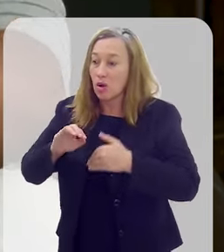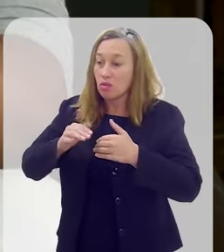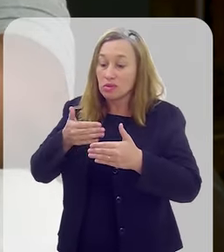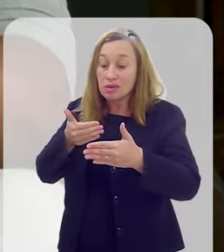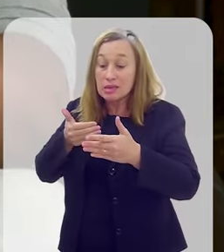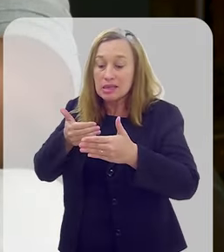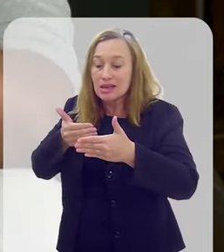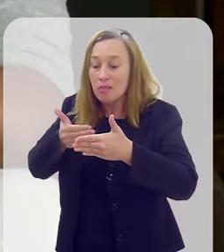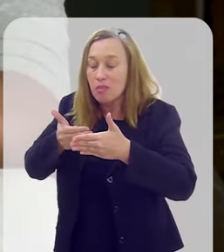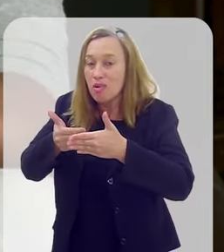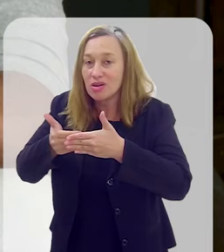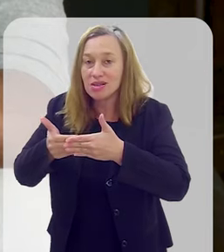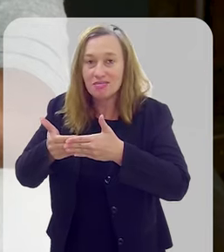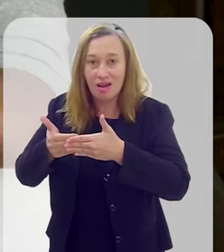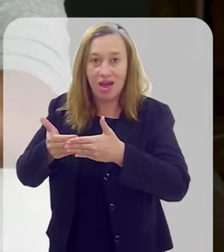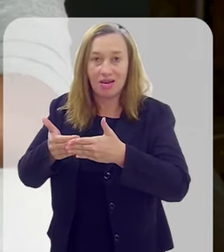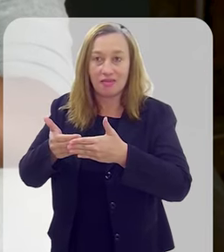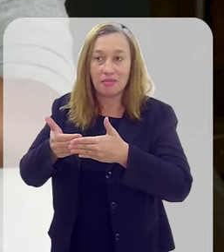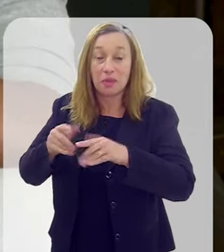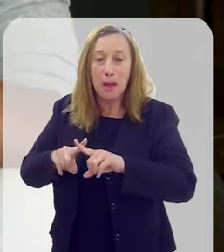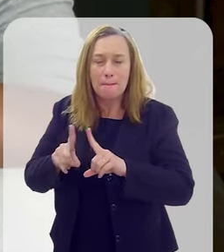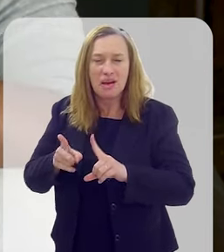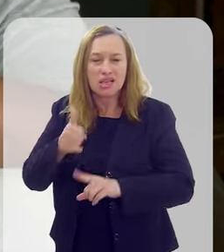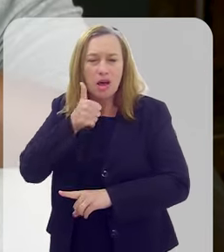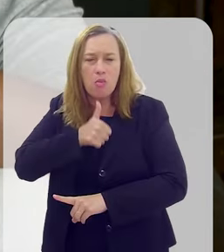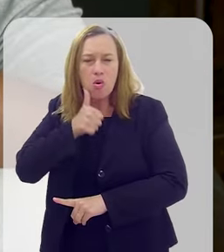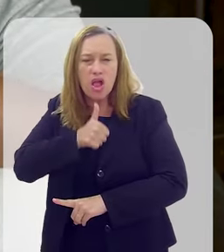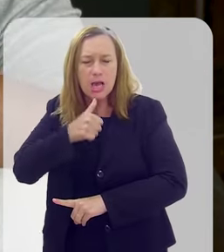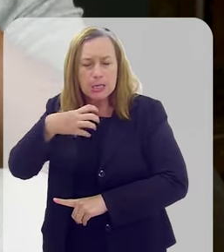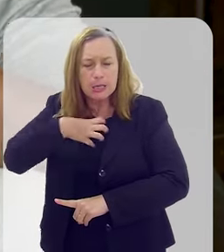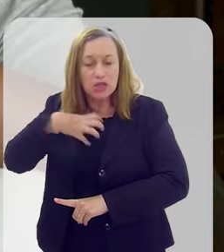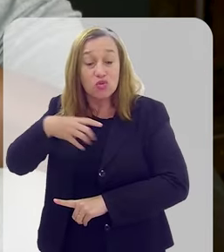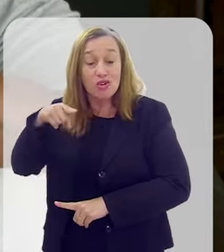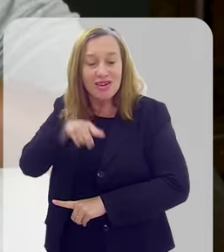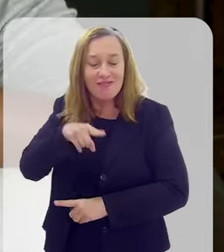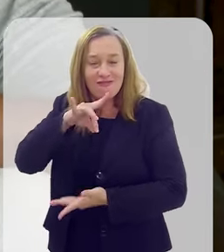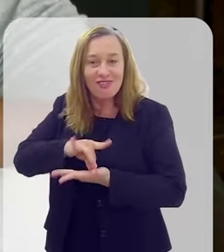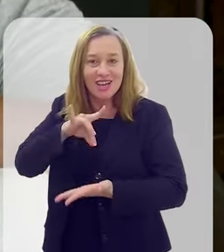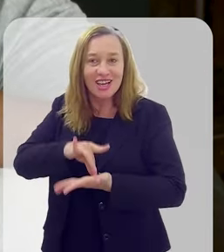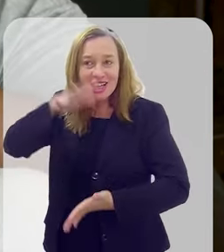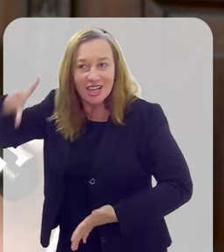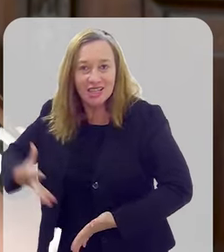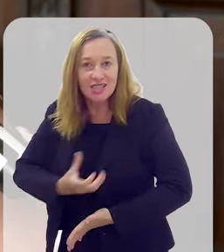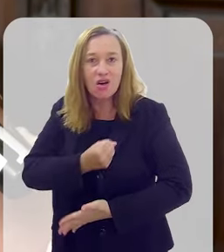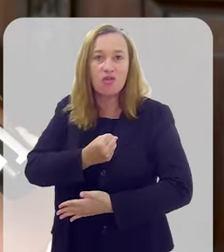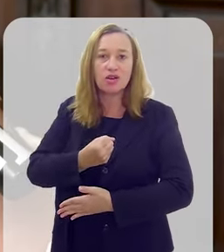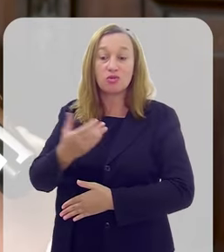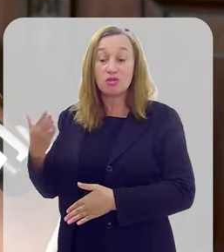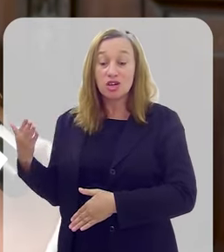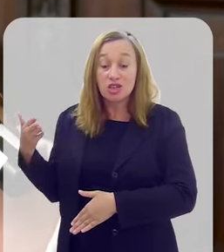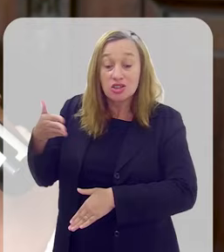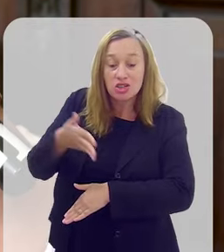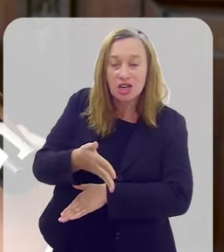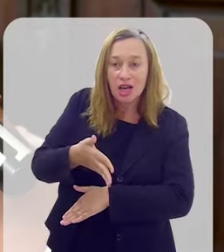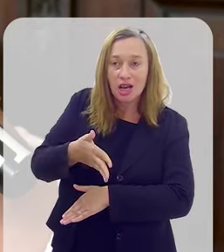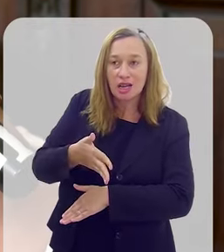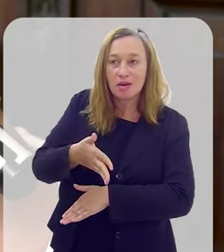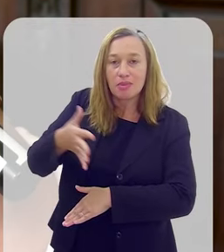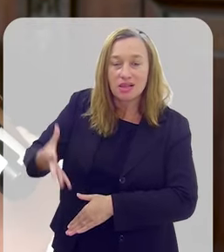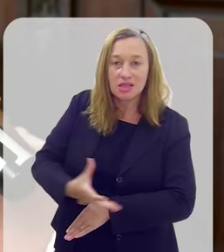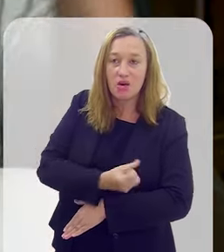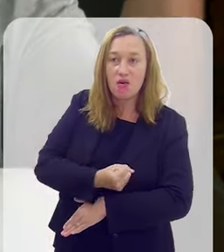admite que Jesus era o salvador que viria à Terra aleluia é isso